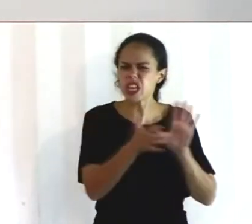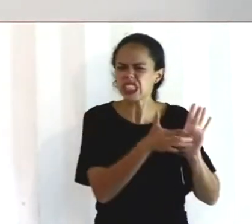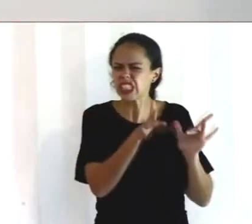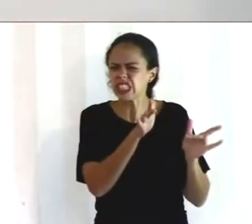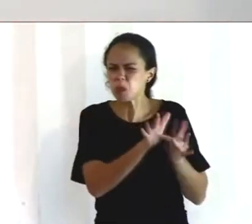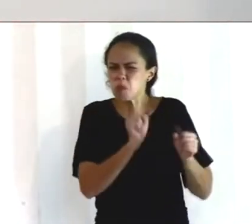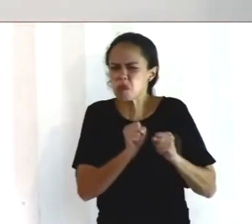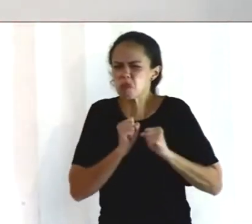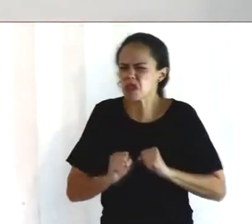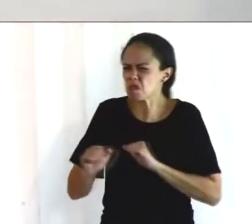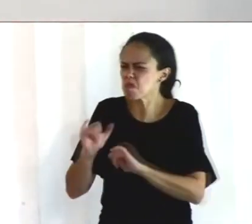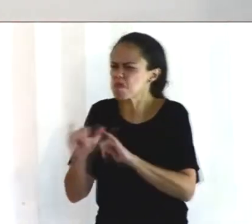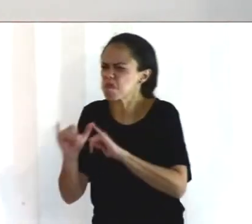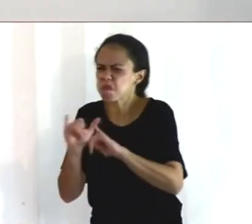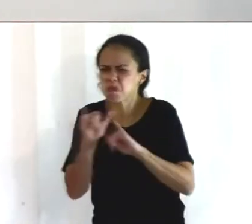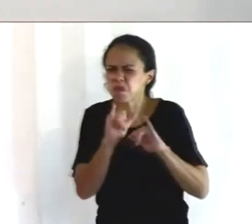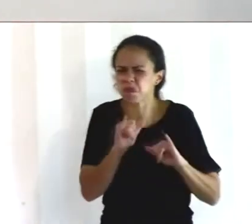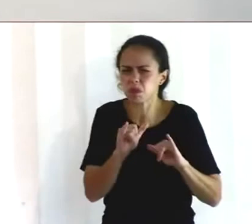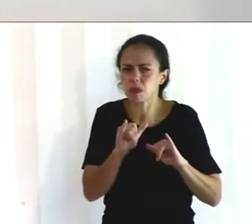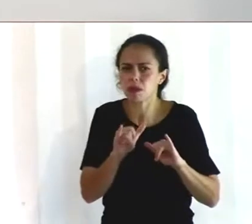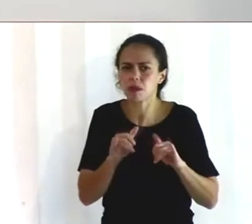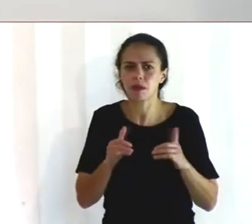falando, consegue testemunhar.